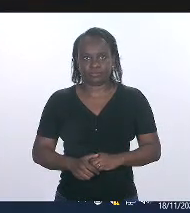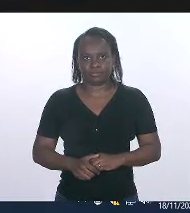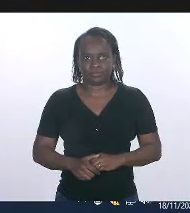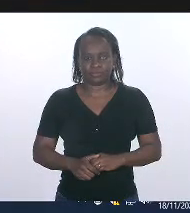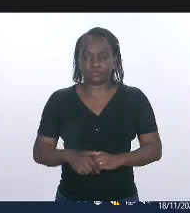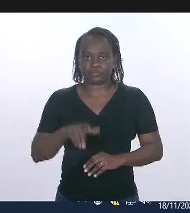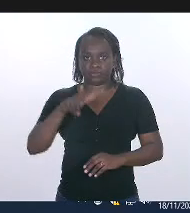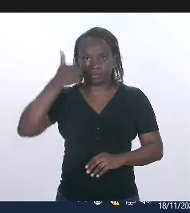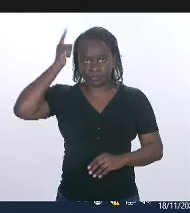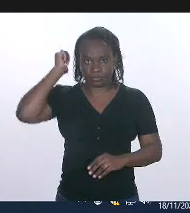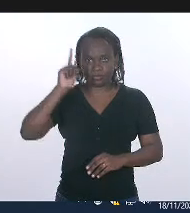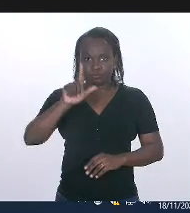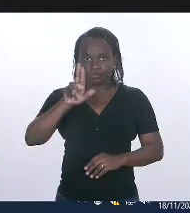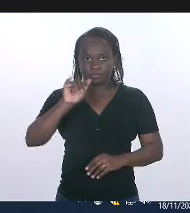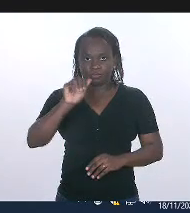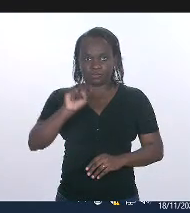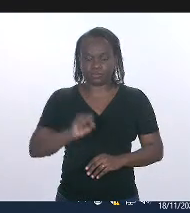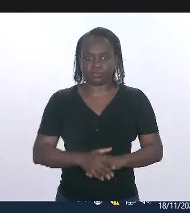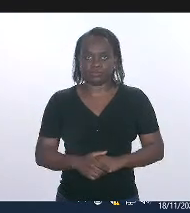Luiz.